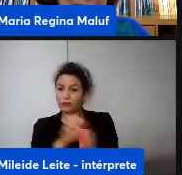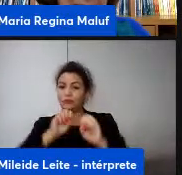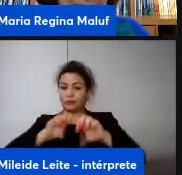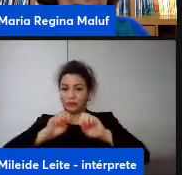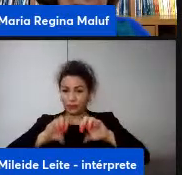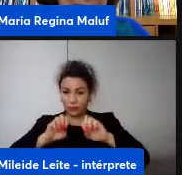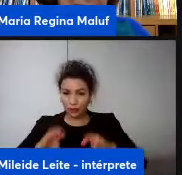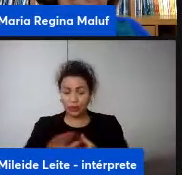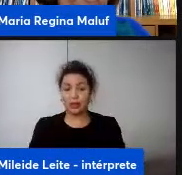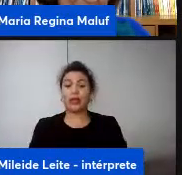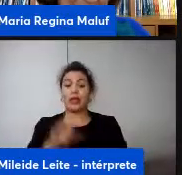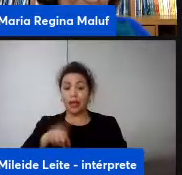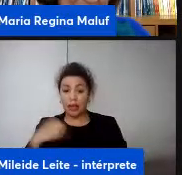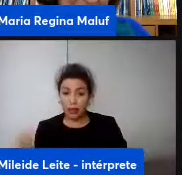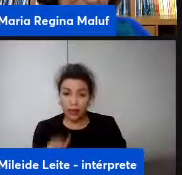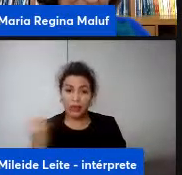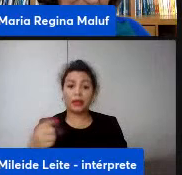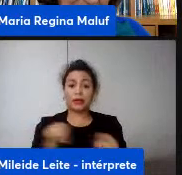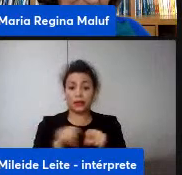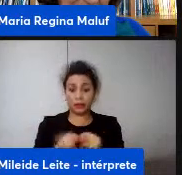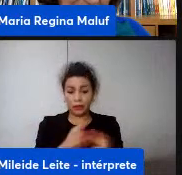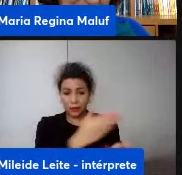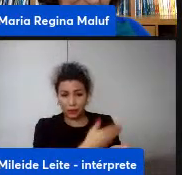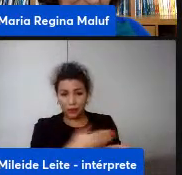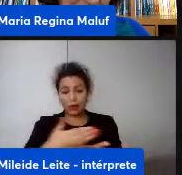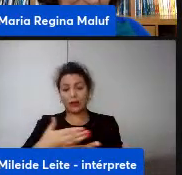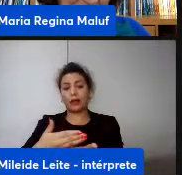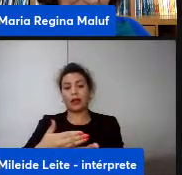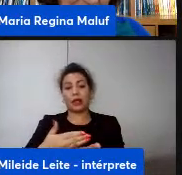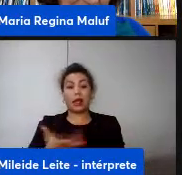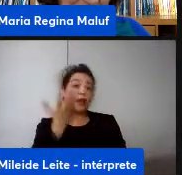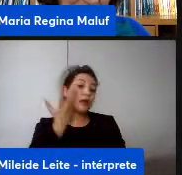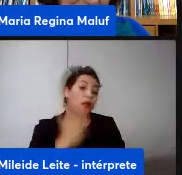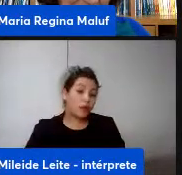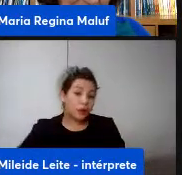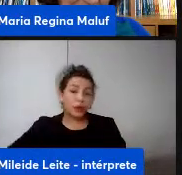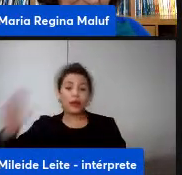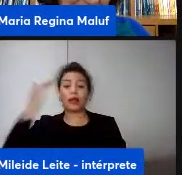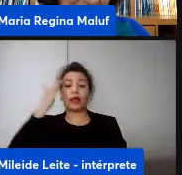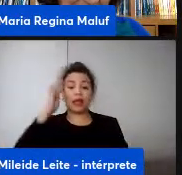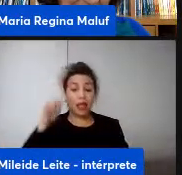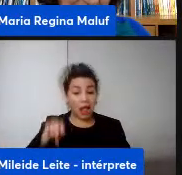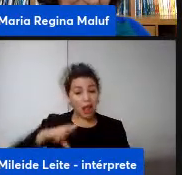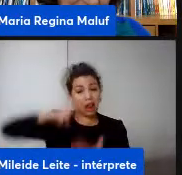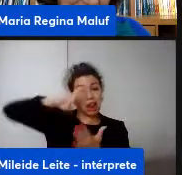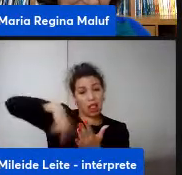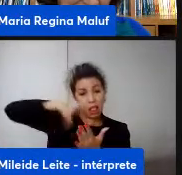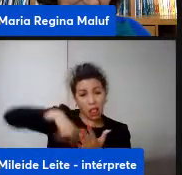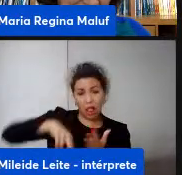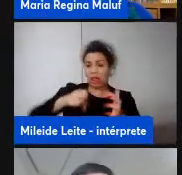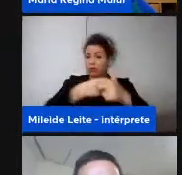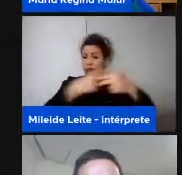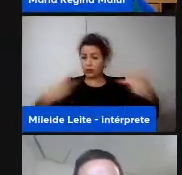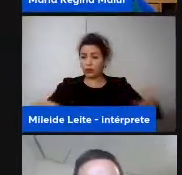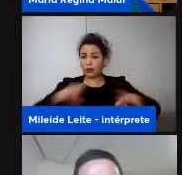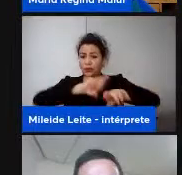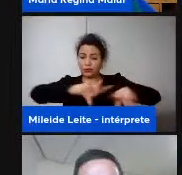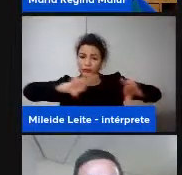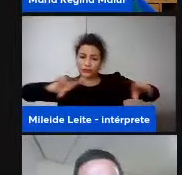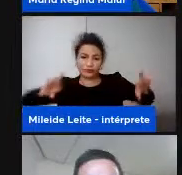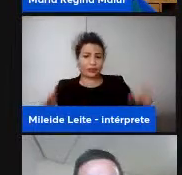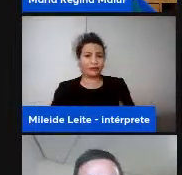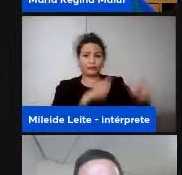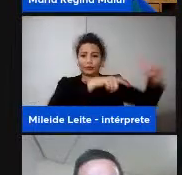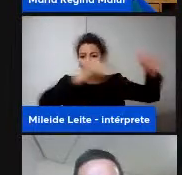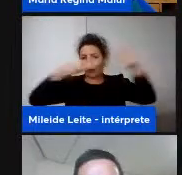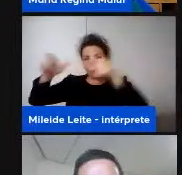Então, é importante também que, a partir disso, a criança compreenda que ele vai ler coisas de diferentes locais, né,